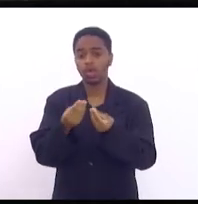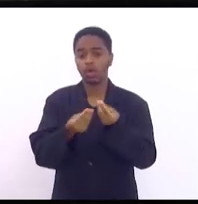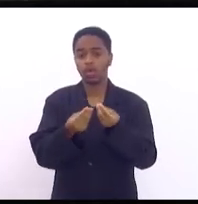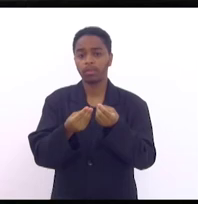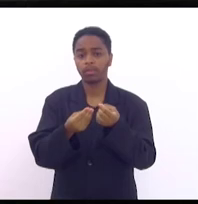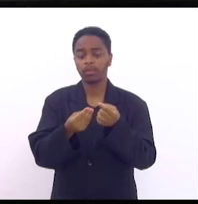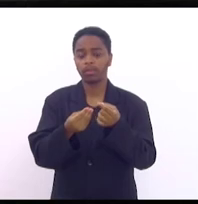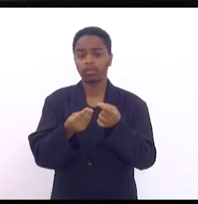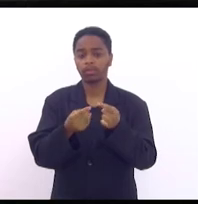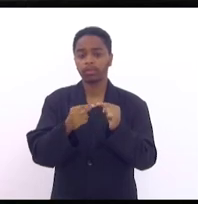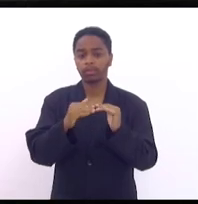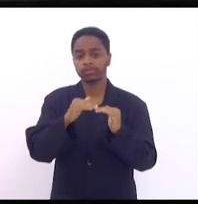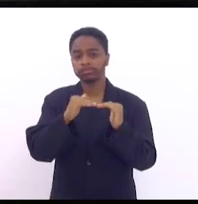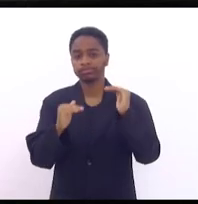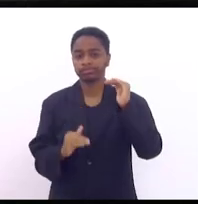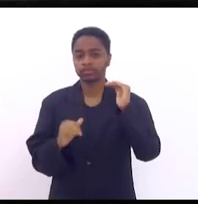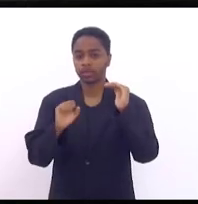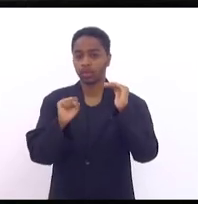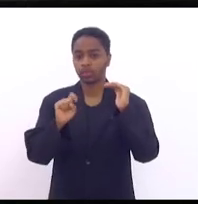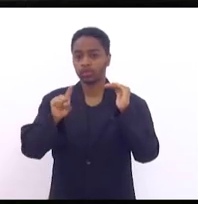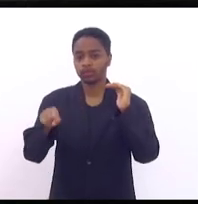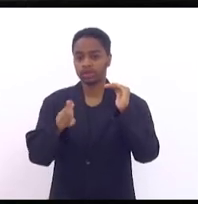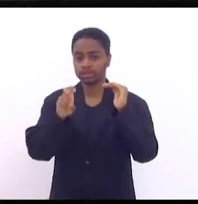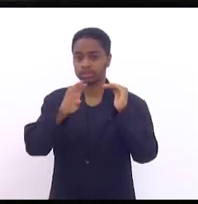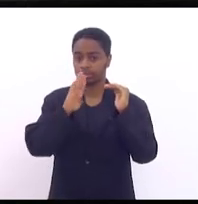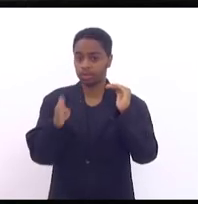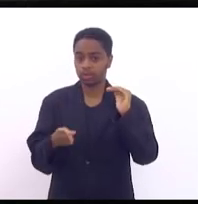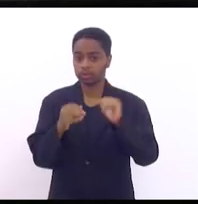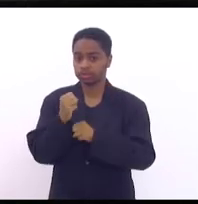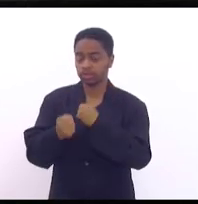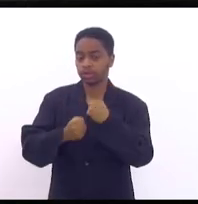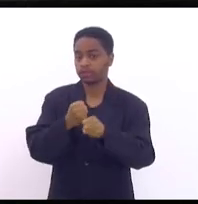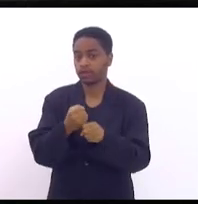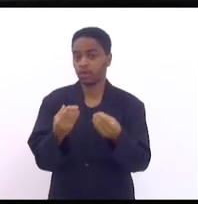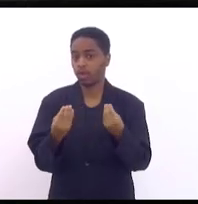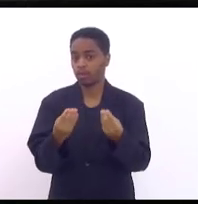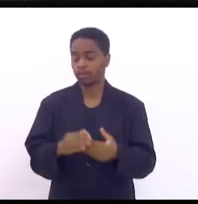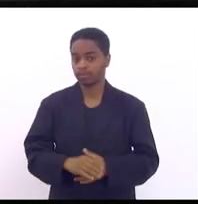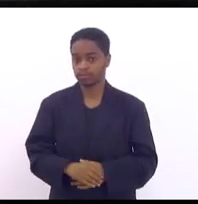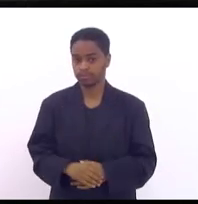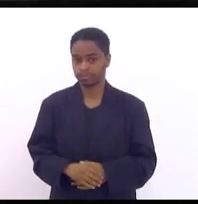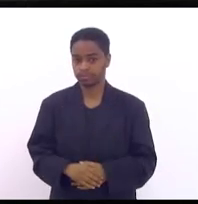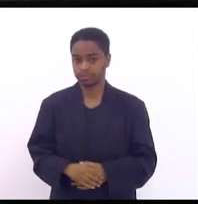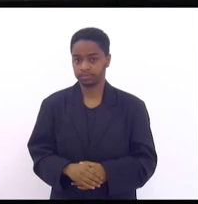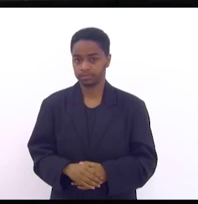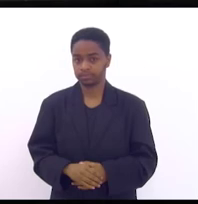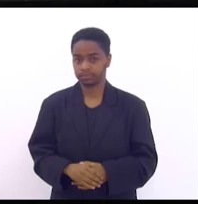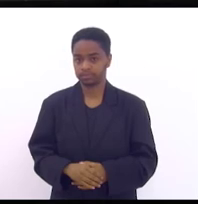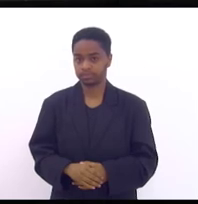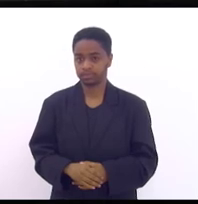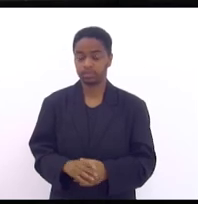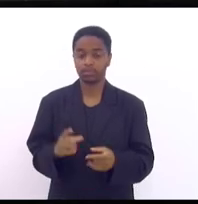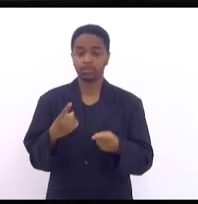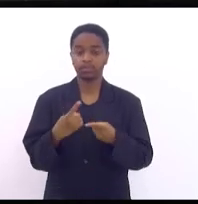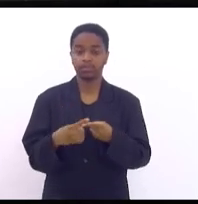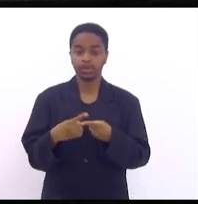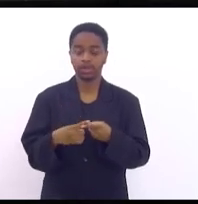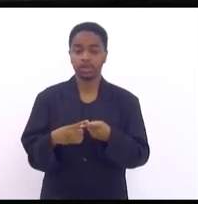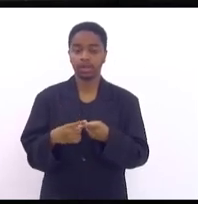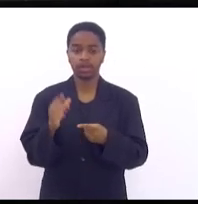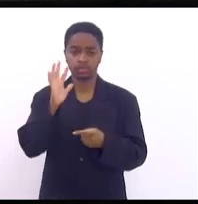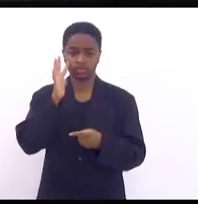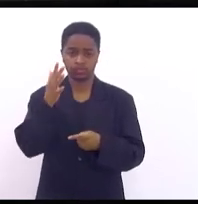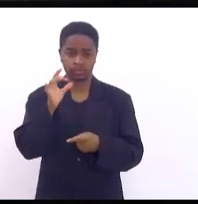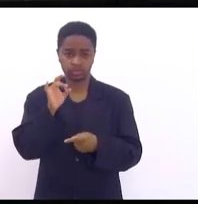de 8,5 bilhões que nós temos para o próximo ano? Ele vai ser abatido em apenas 1,5